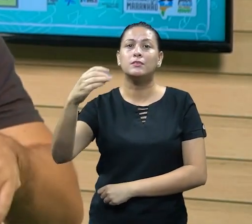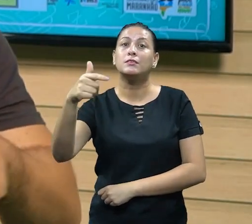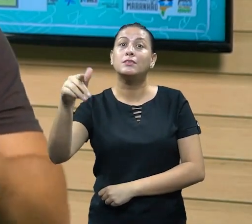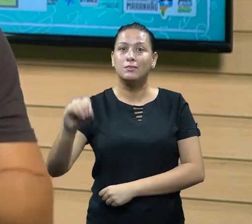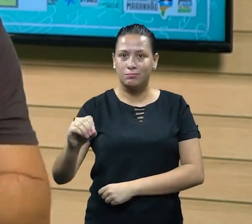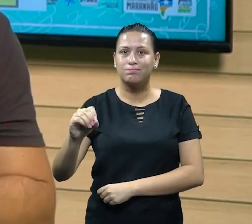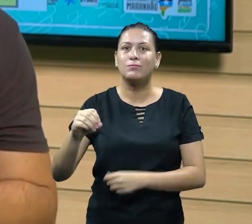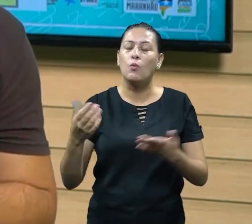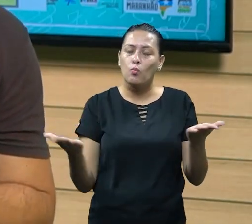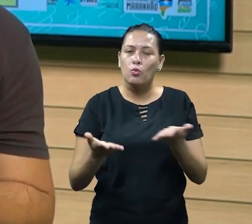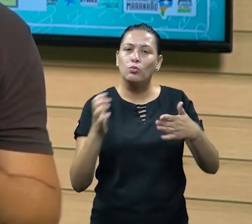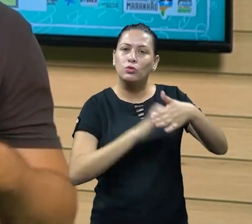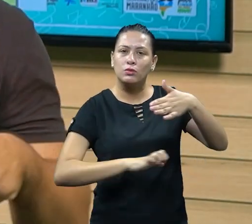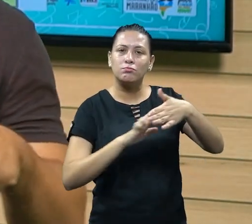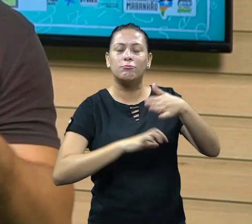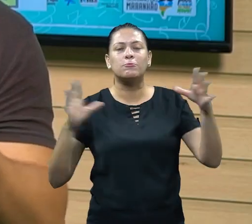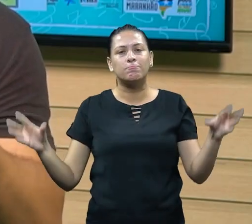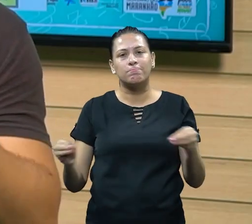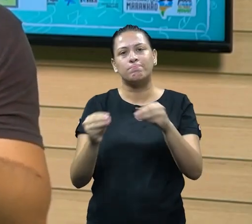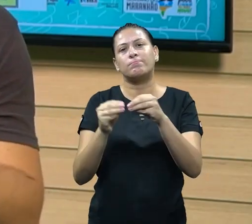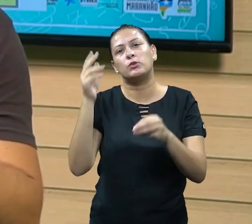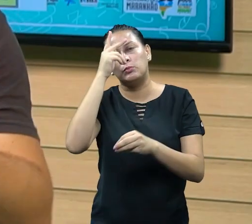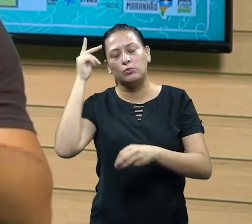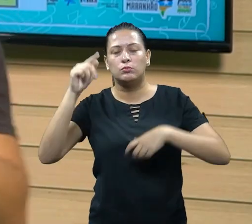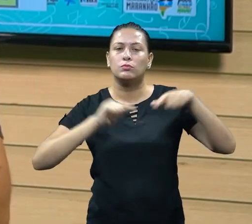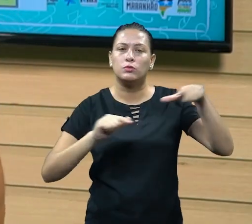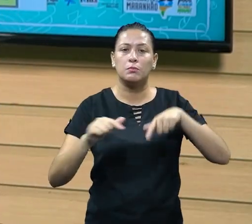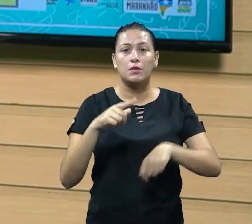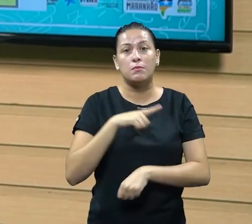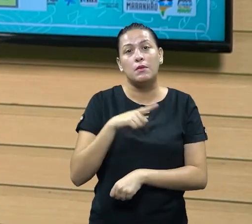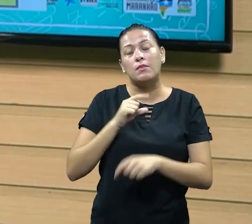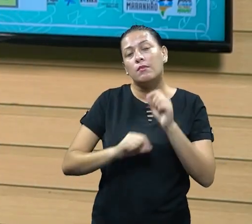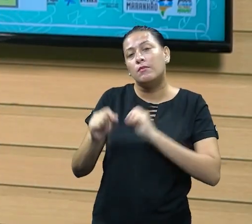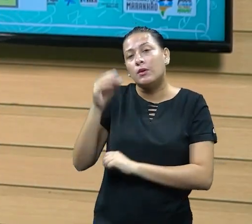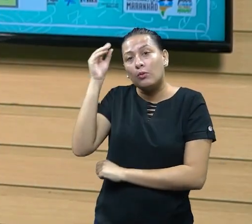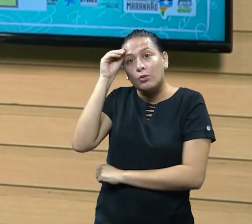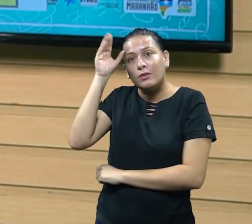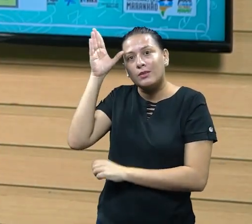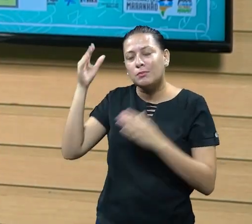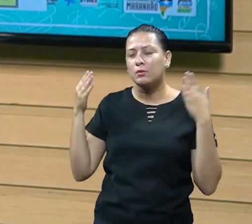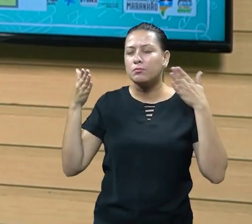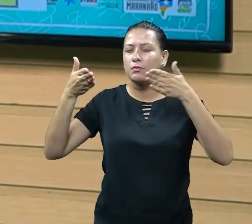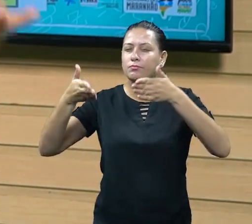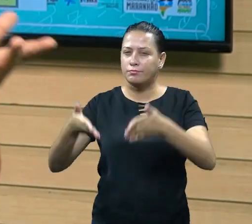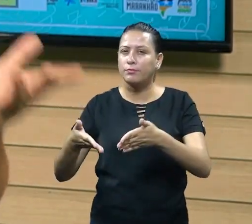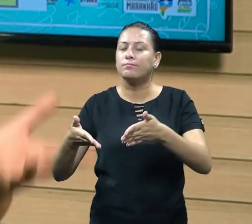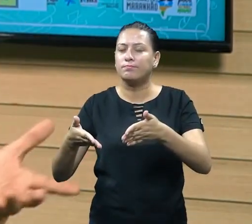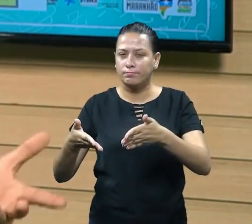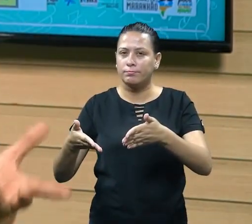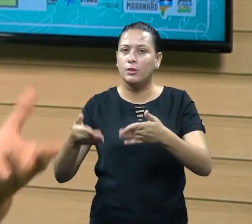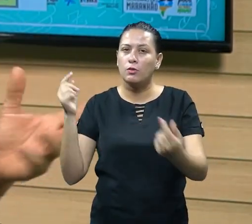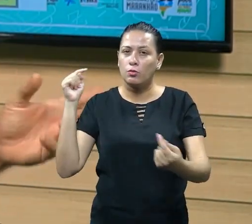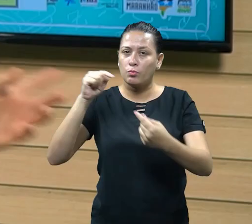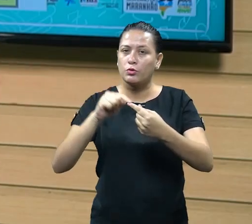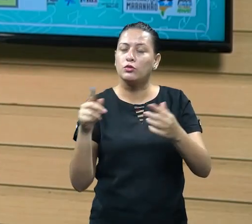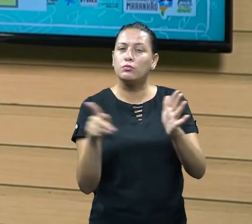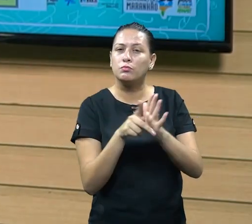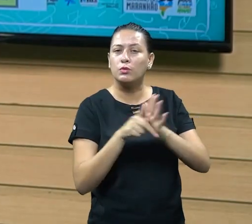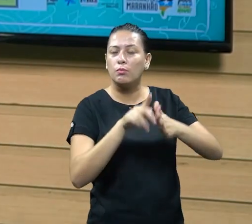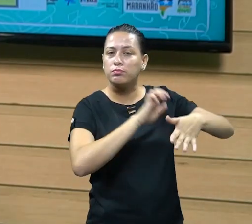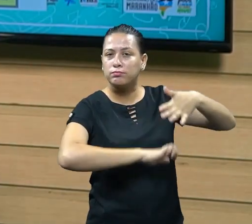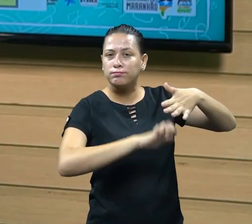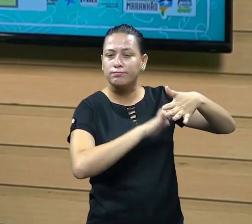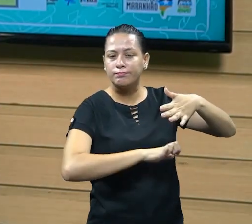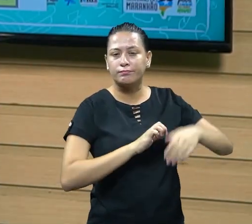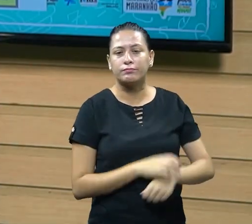estão integralizando esses profissionais para que todos tenham conhecimento, né, do que realmente é o foco maior da empresa. Tá?